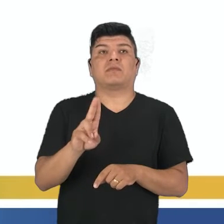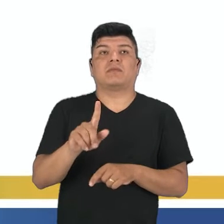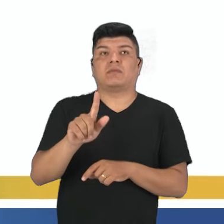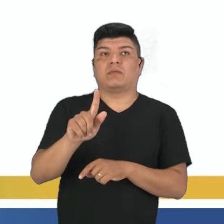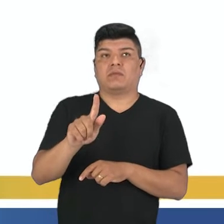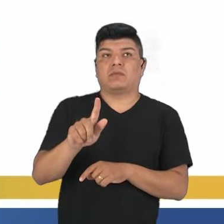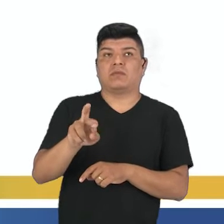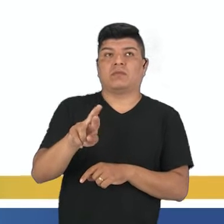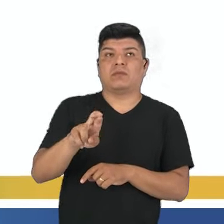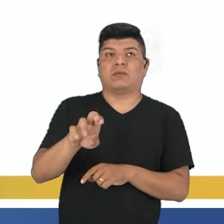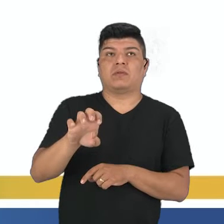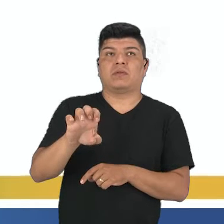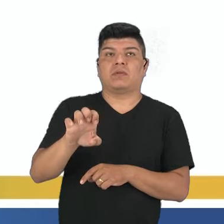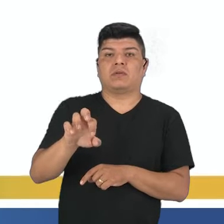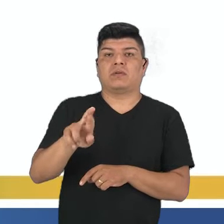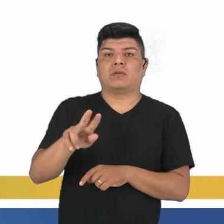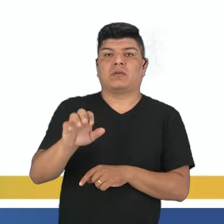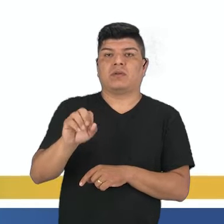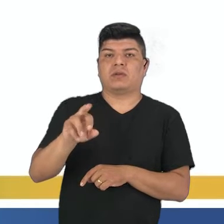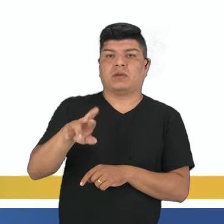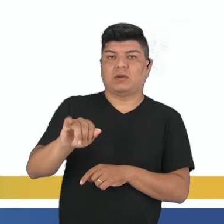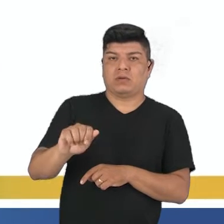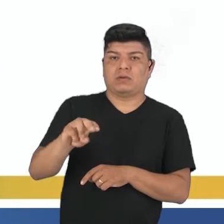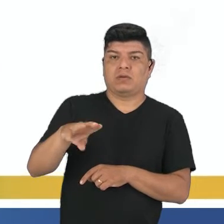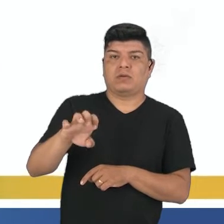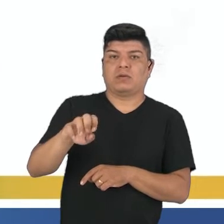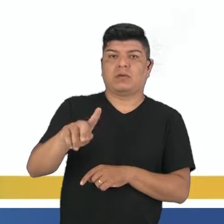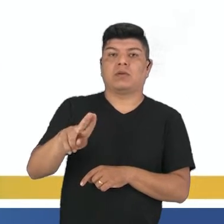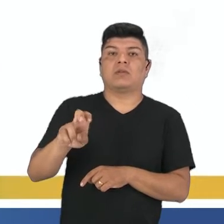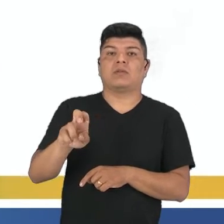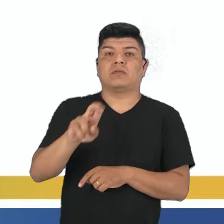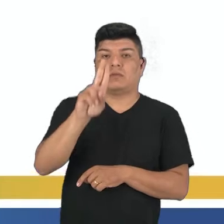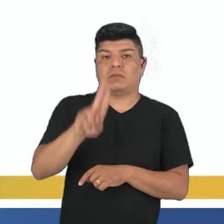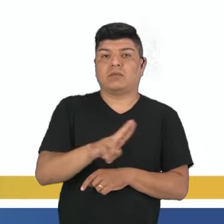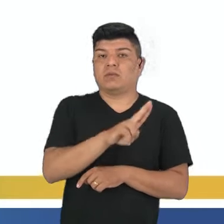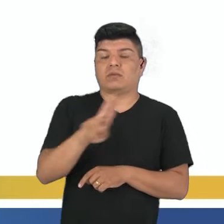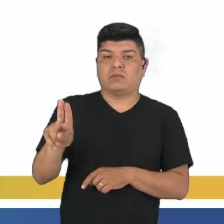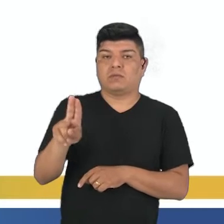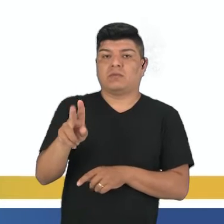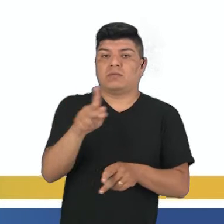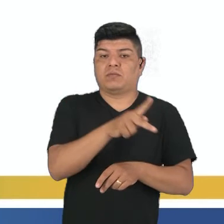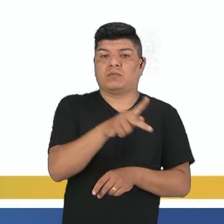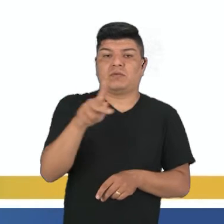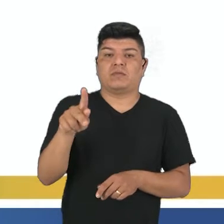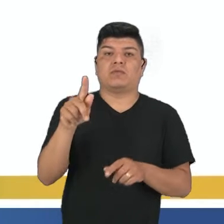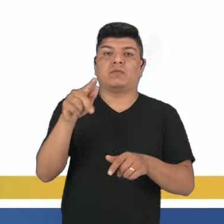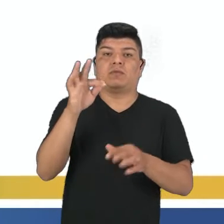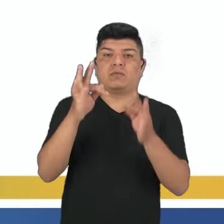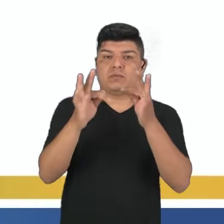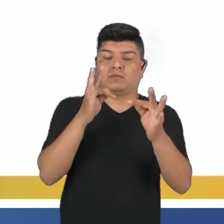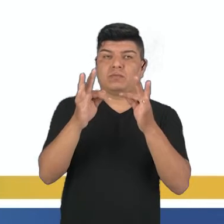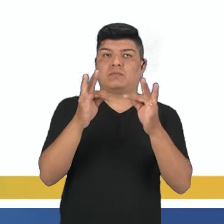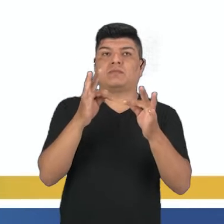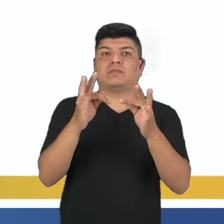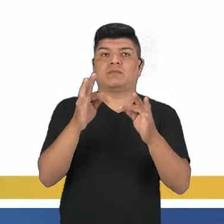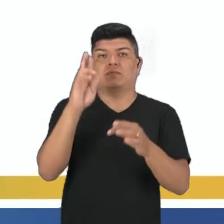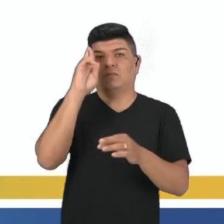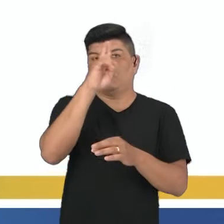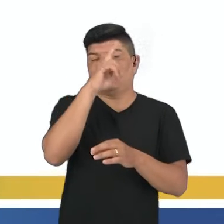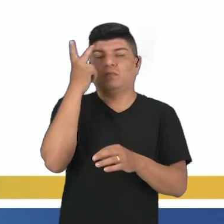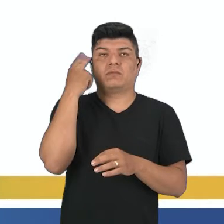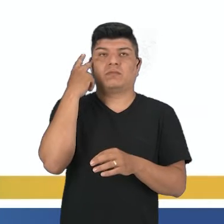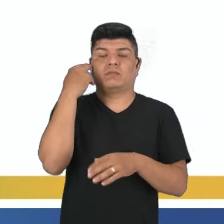Gregor Johann Mendel, ele foi um monge agostiniano, professor de física e história natural, e desenvolveu